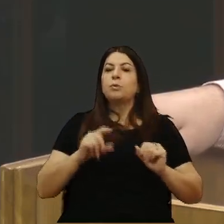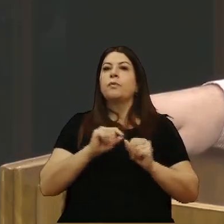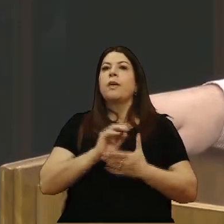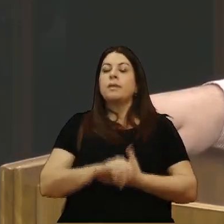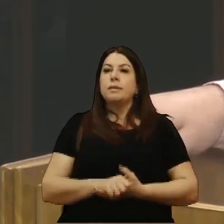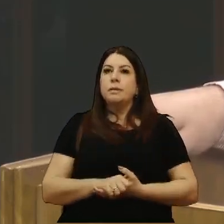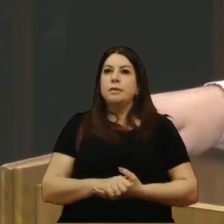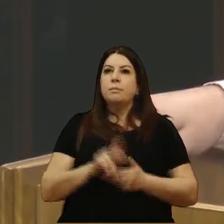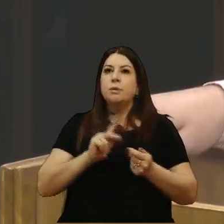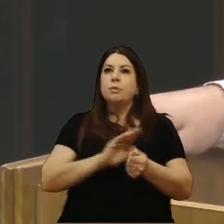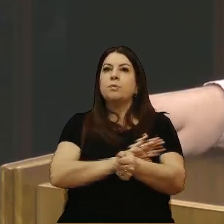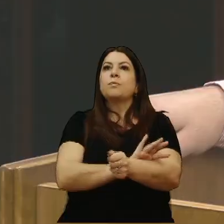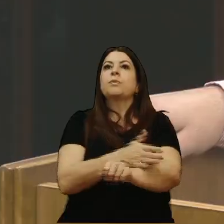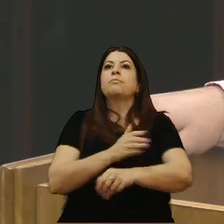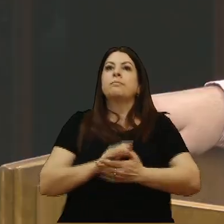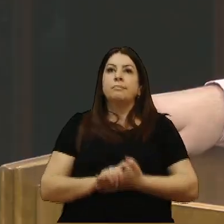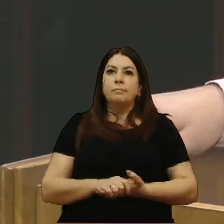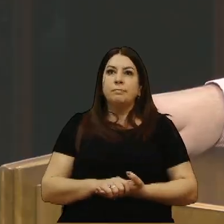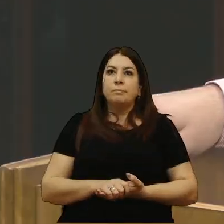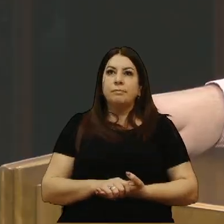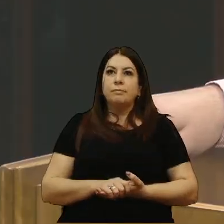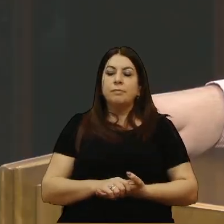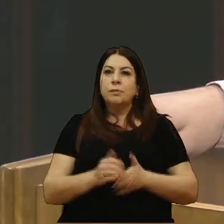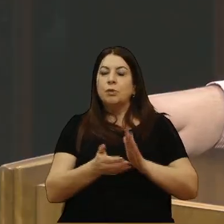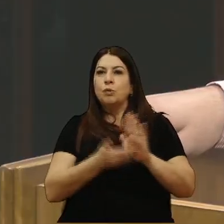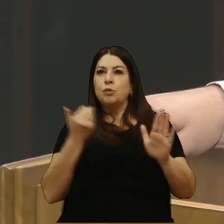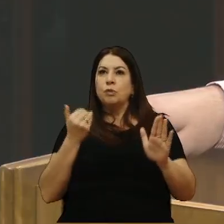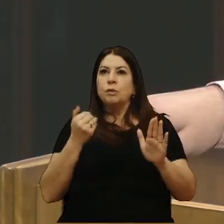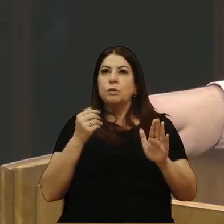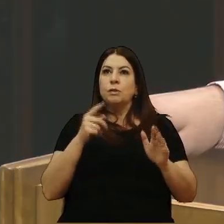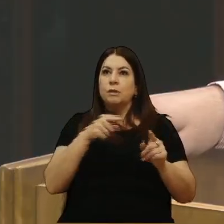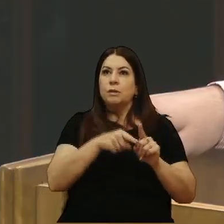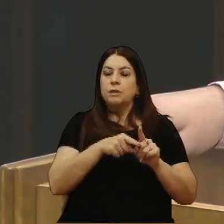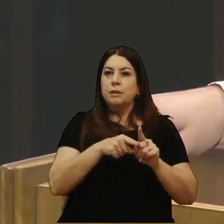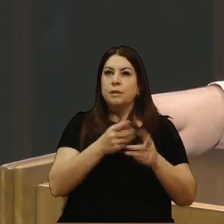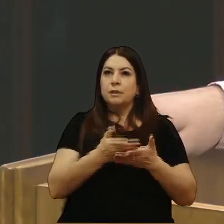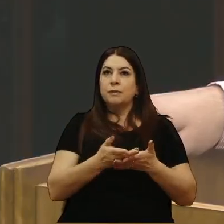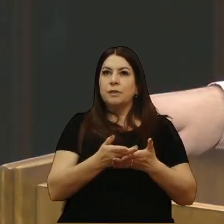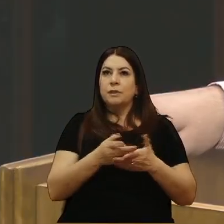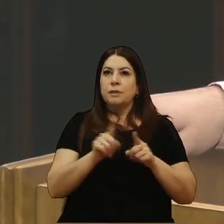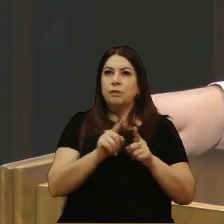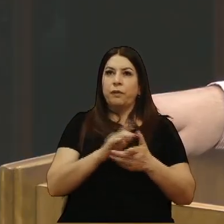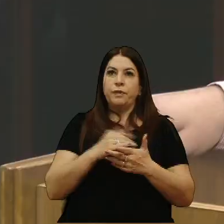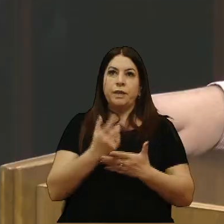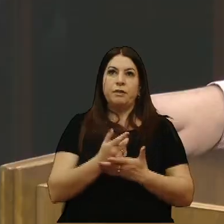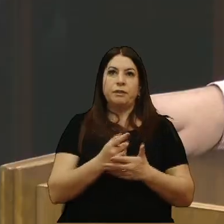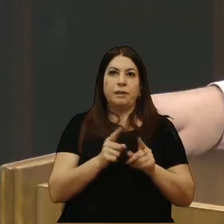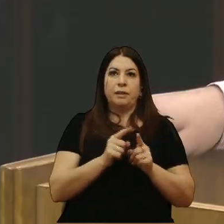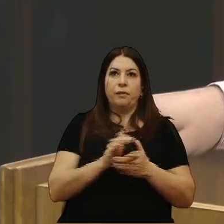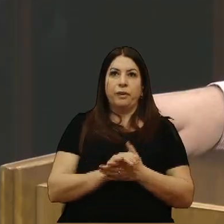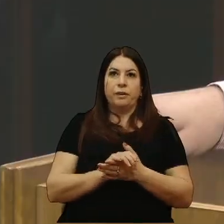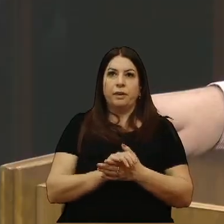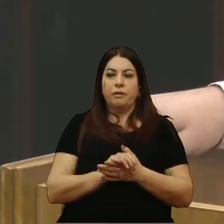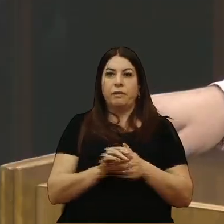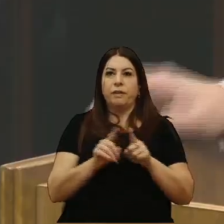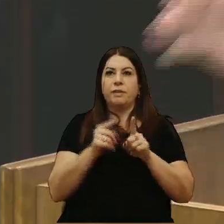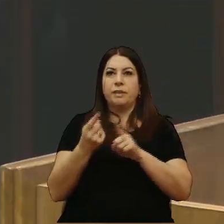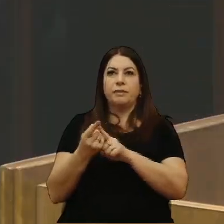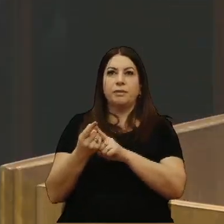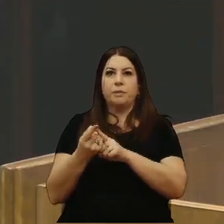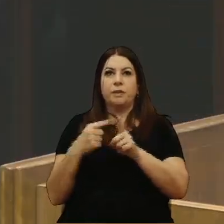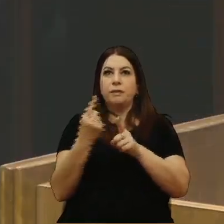A pessoa sofreu racismo. Tu tira aquele que sofreu aquele que foi racista? Enfim, nós